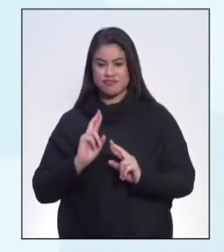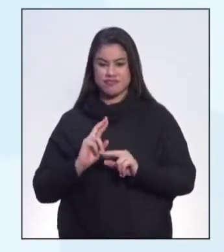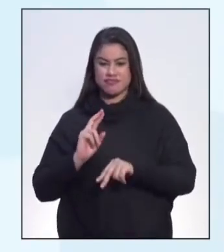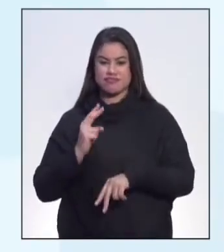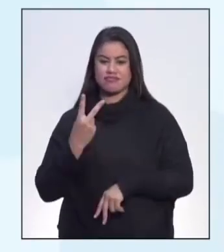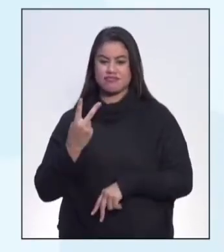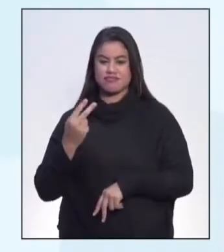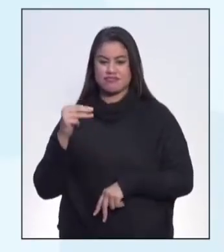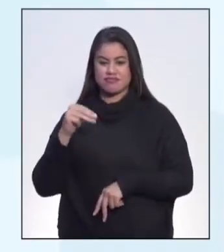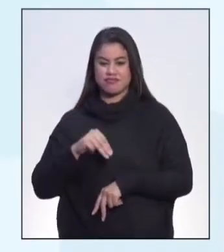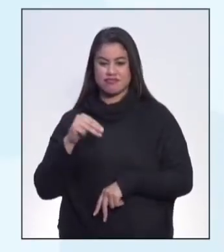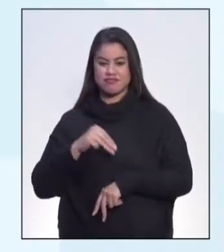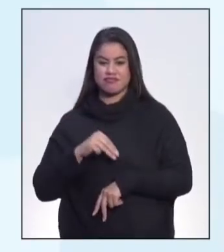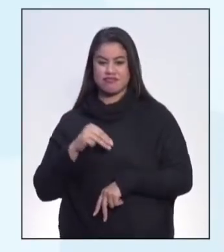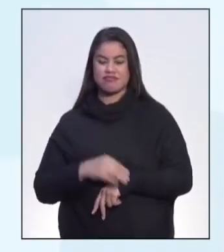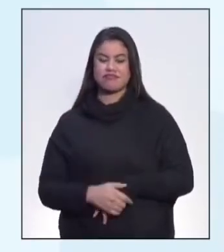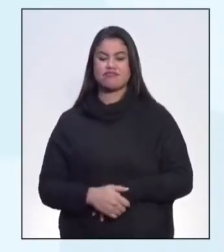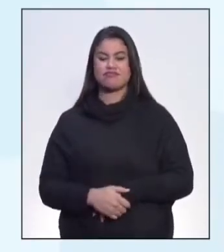2 minutinhos, por quê?